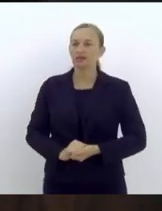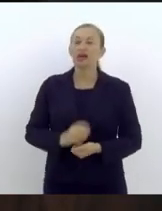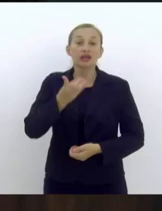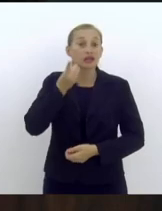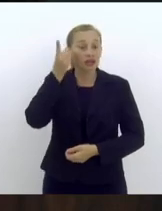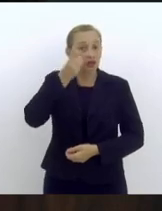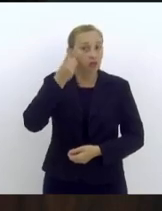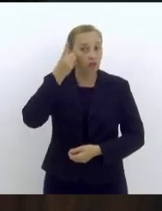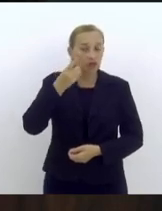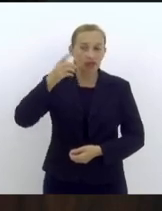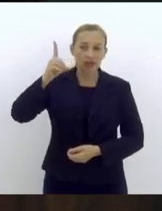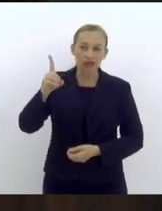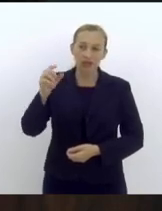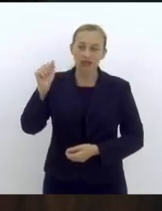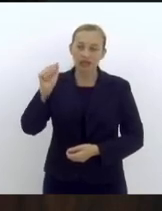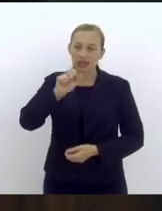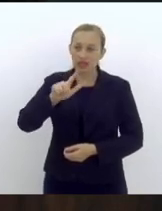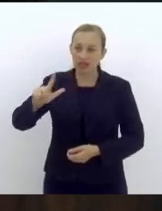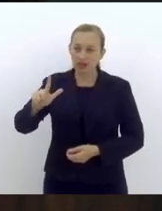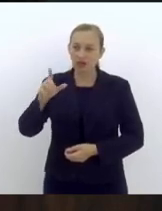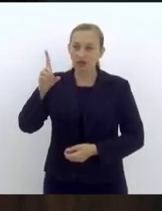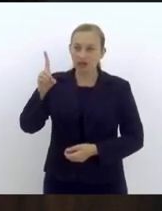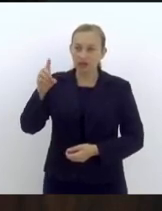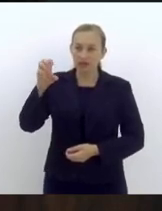Deputado Daniel delaroli